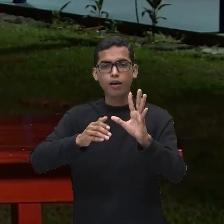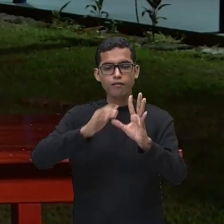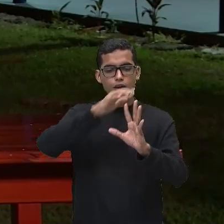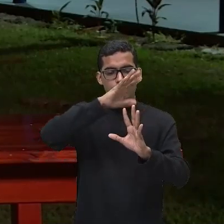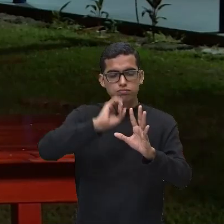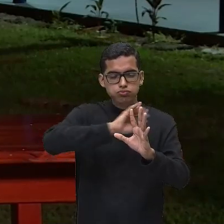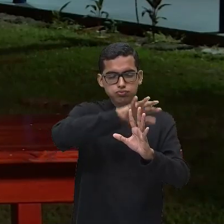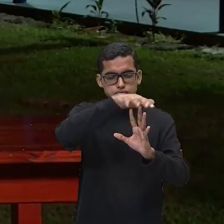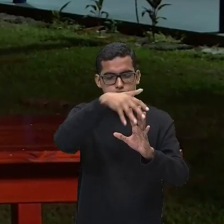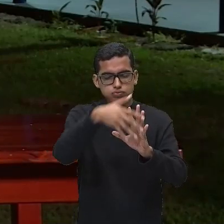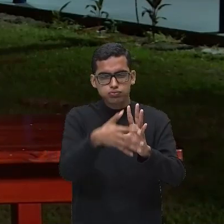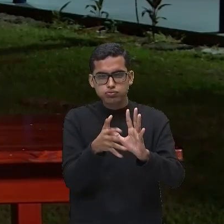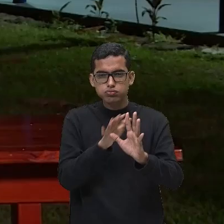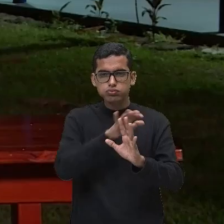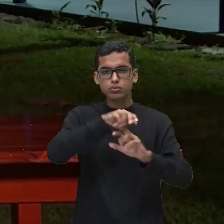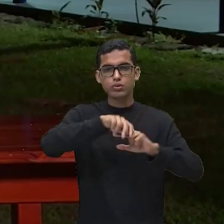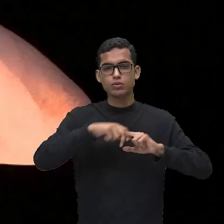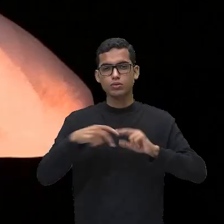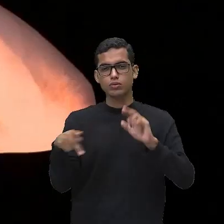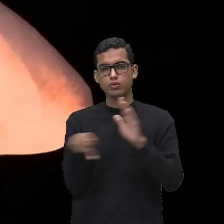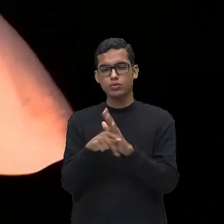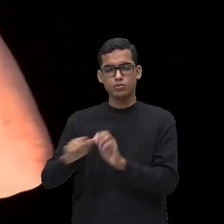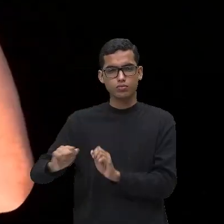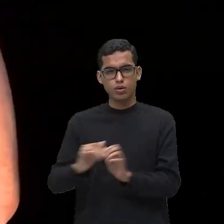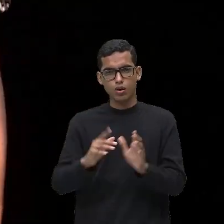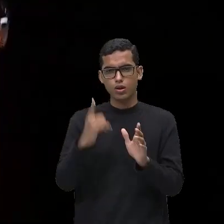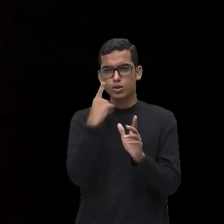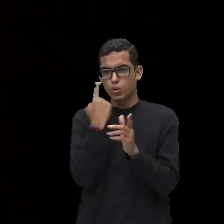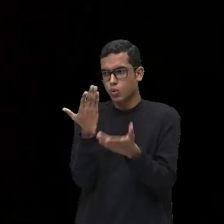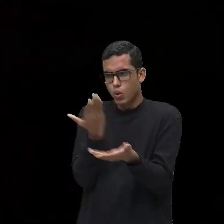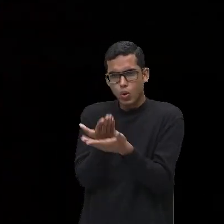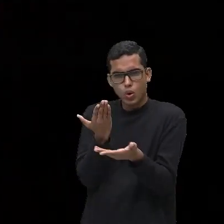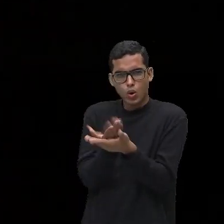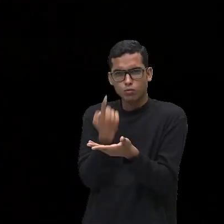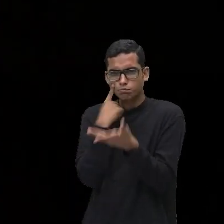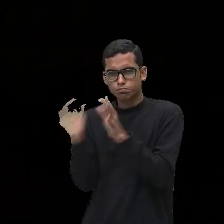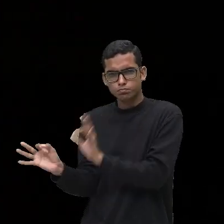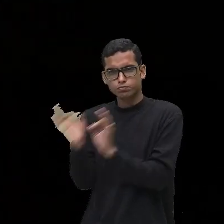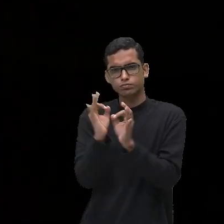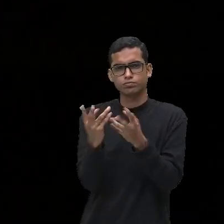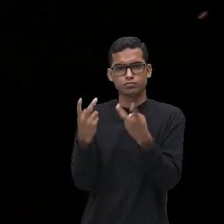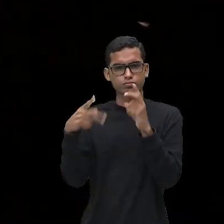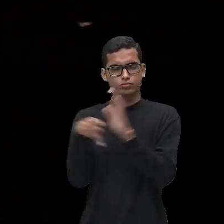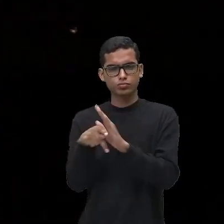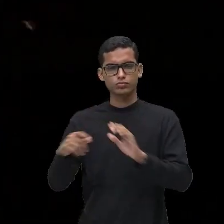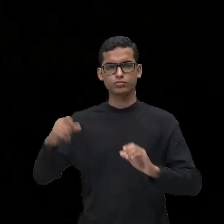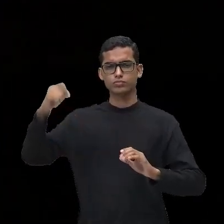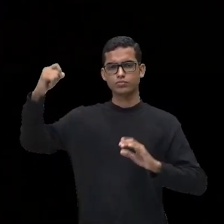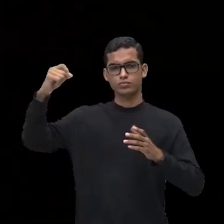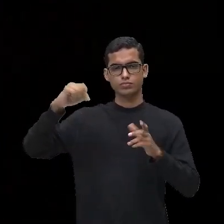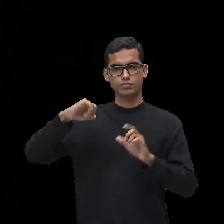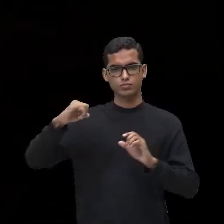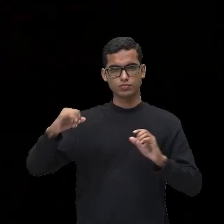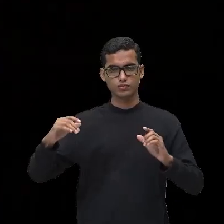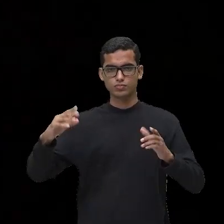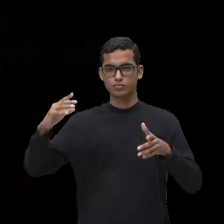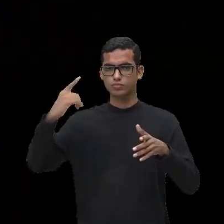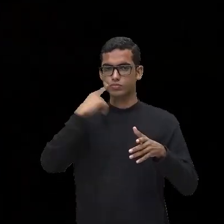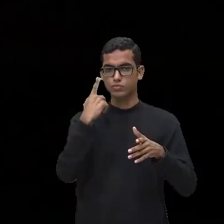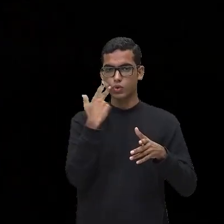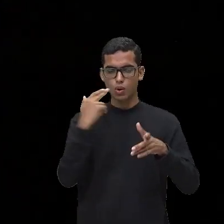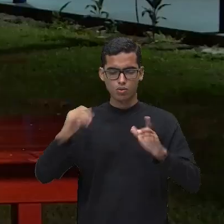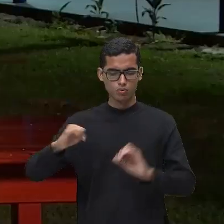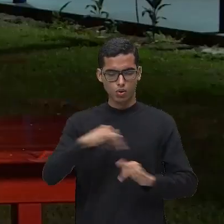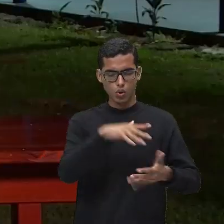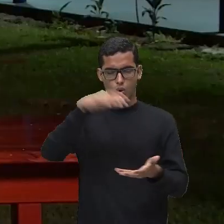aí, na aula da professora, está bloqueando a luz do sol de sair. Ela entra, mas ela